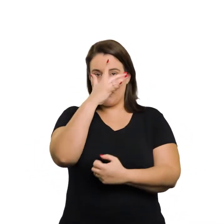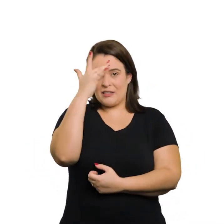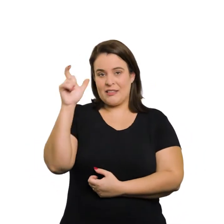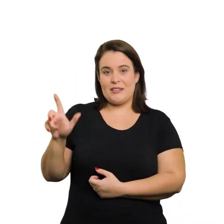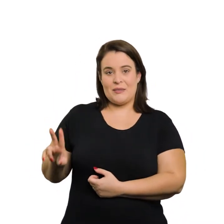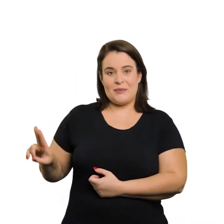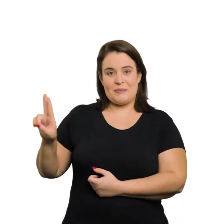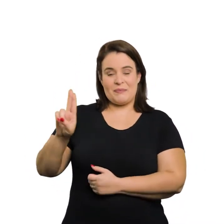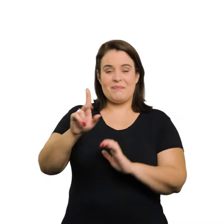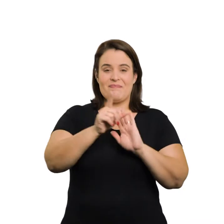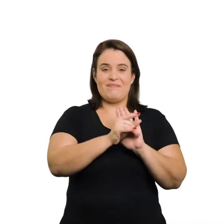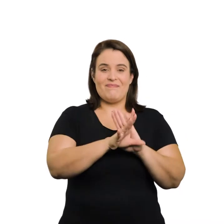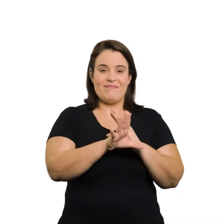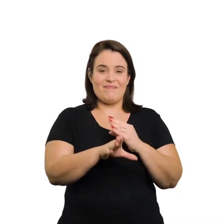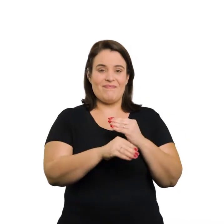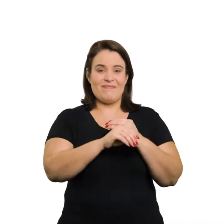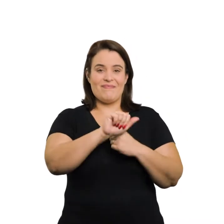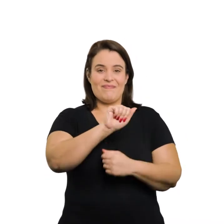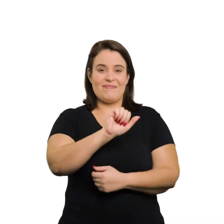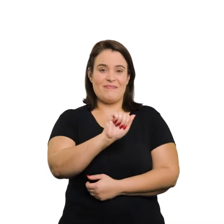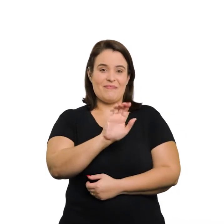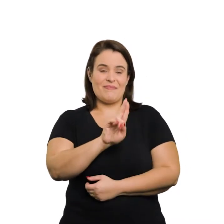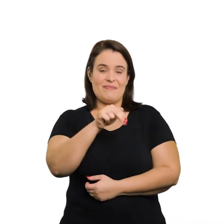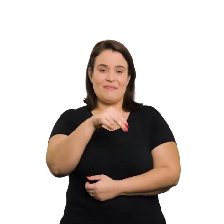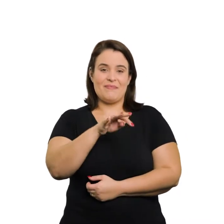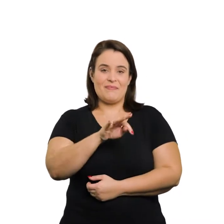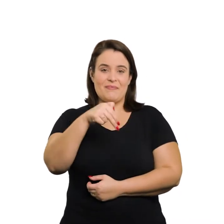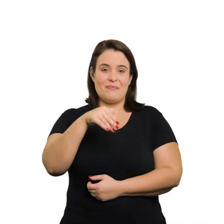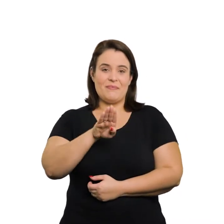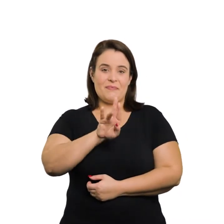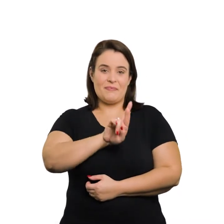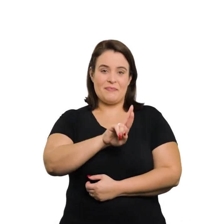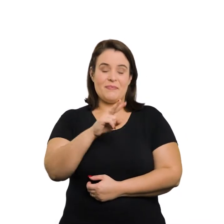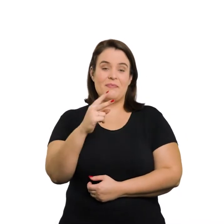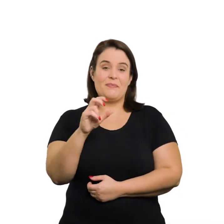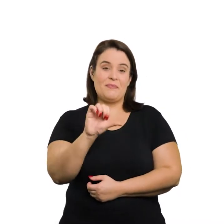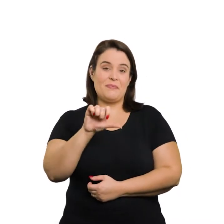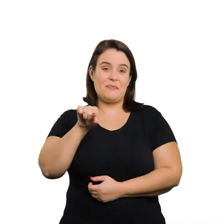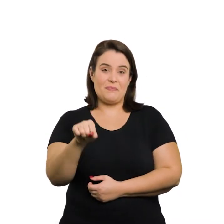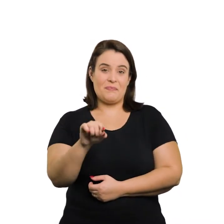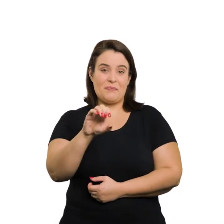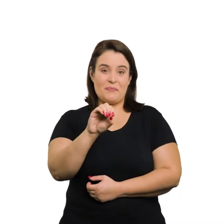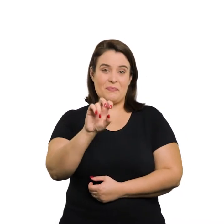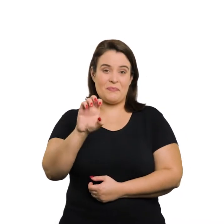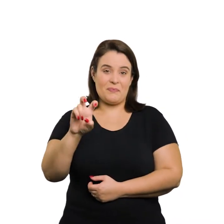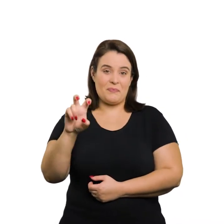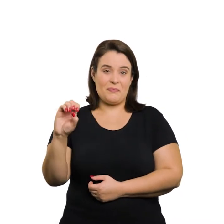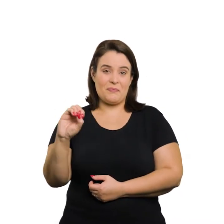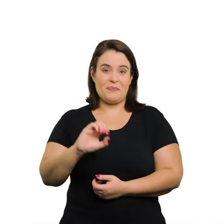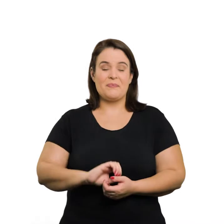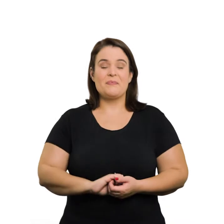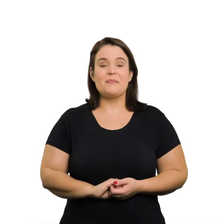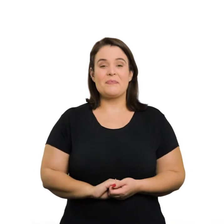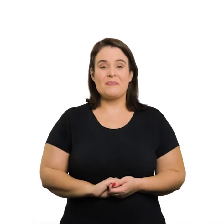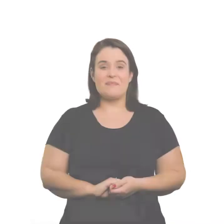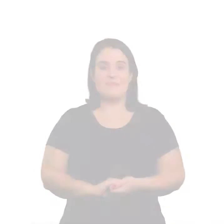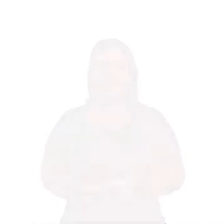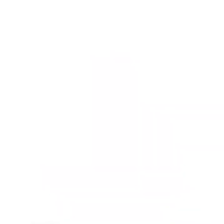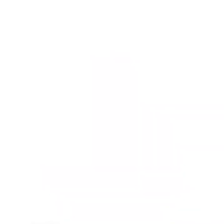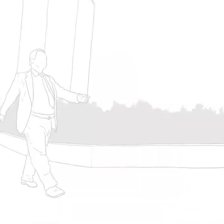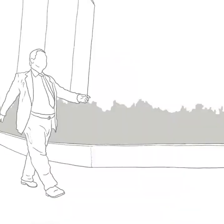deixar de ser um ambiente atraente ao usuário. Anexo A, ABNT, NBR